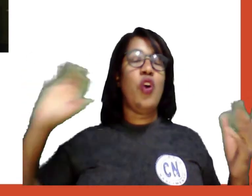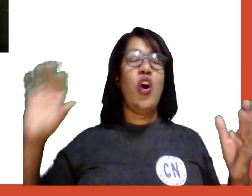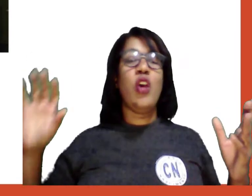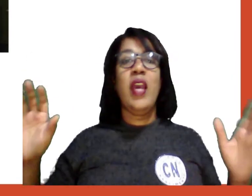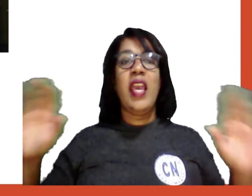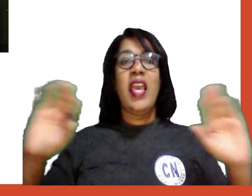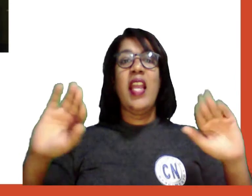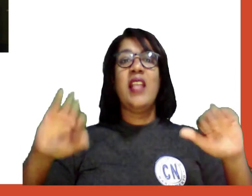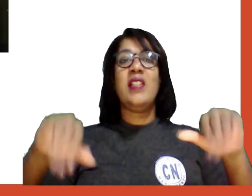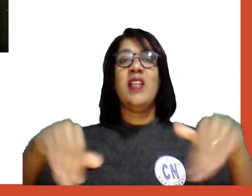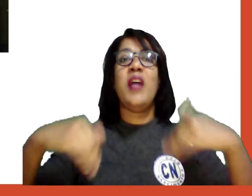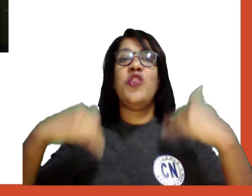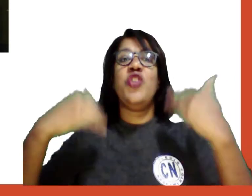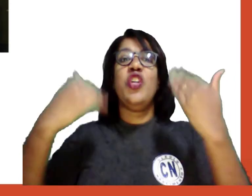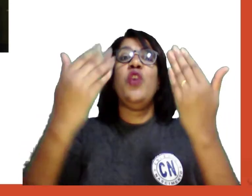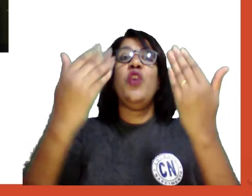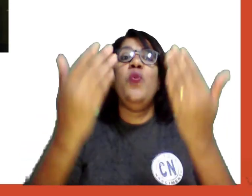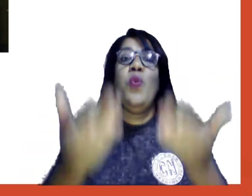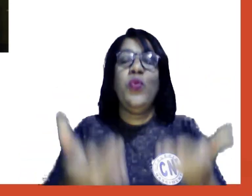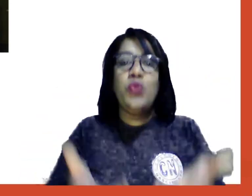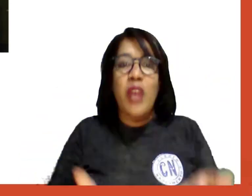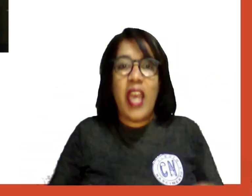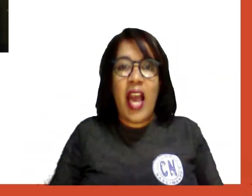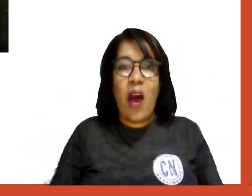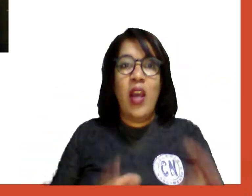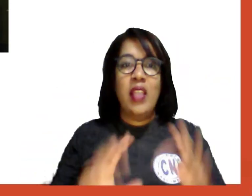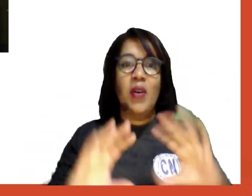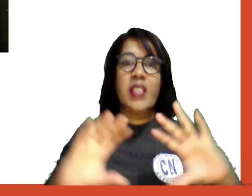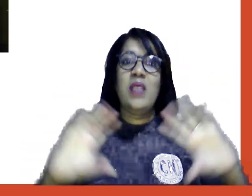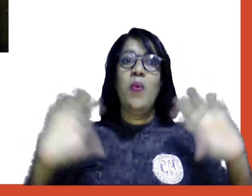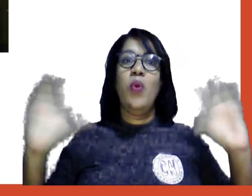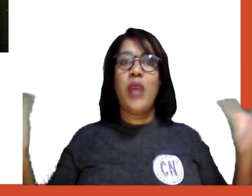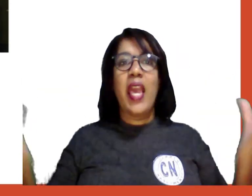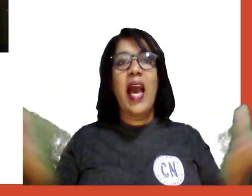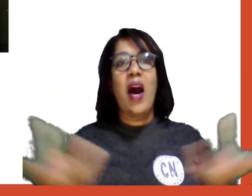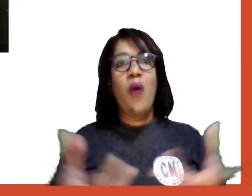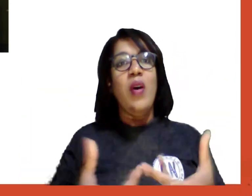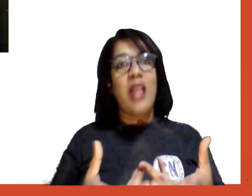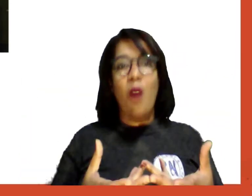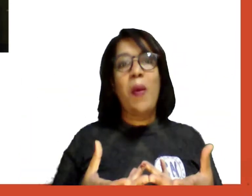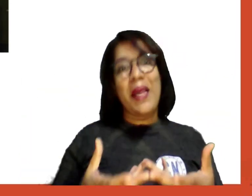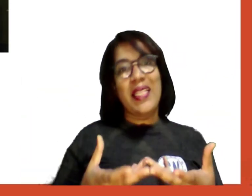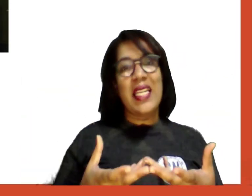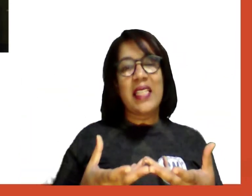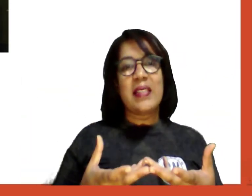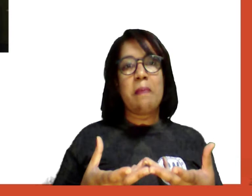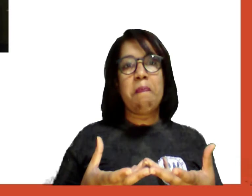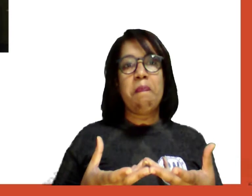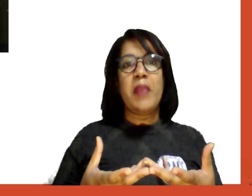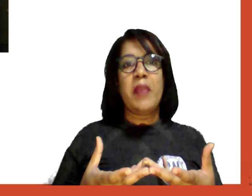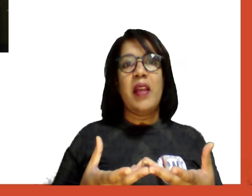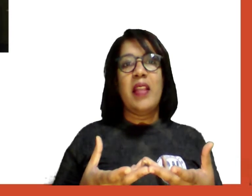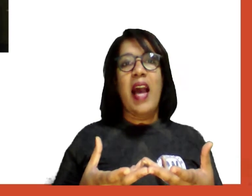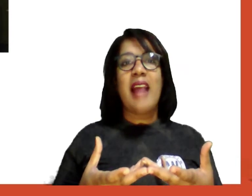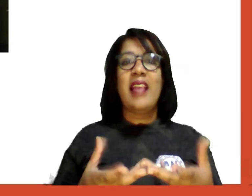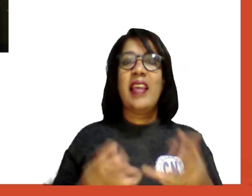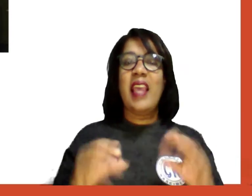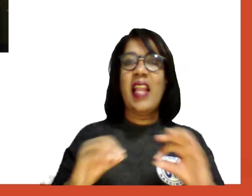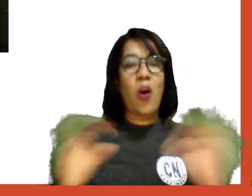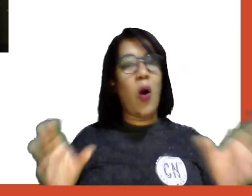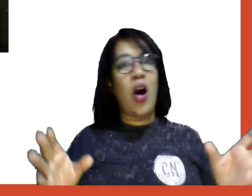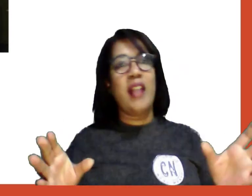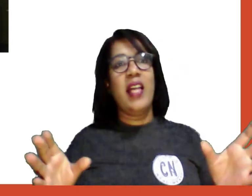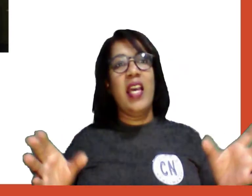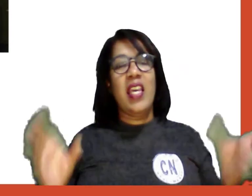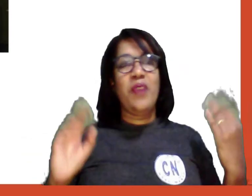pensamento, do sonho, eles se imaginam em um mundo real. Então, esse mundo real é uma Matrix, né? Até